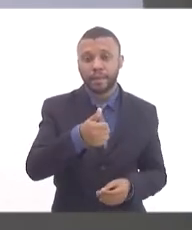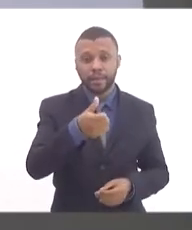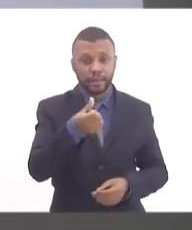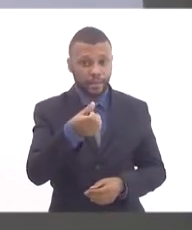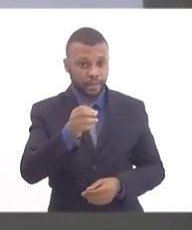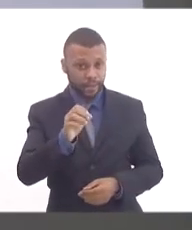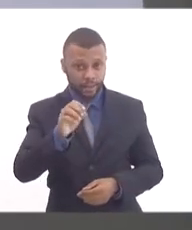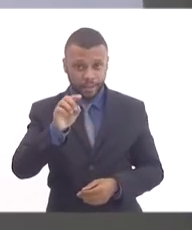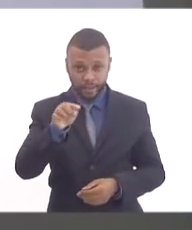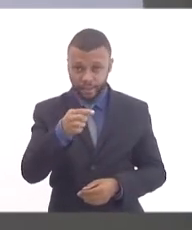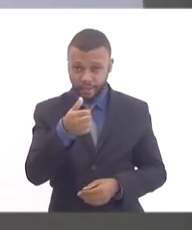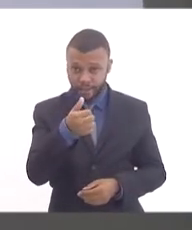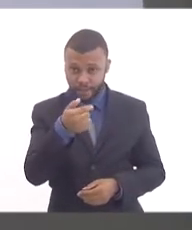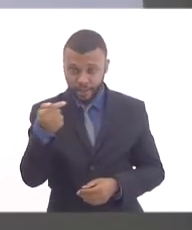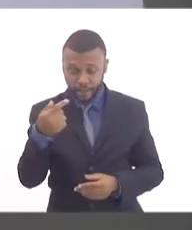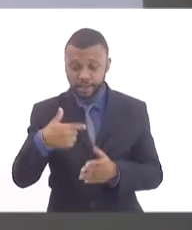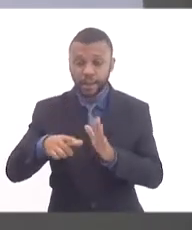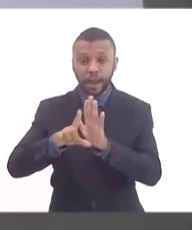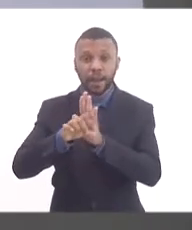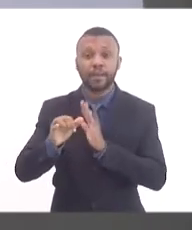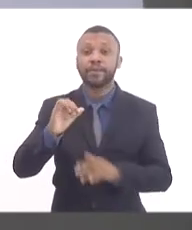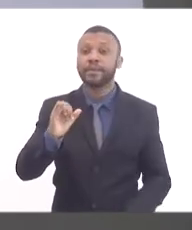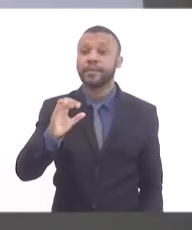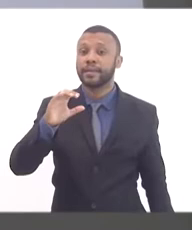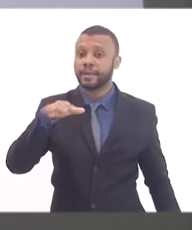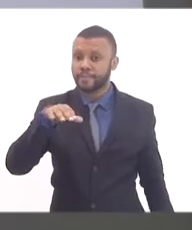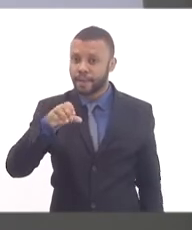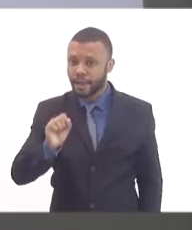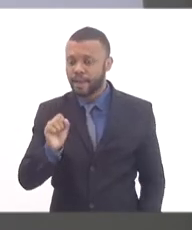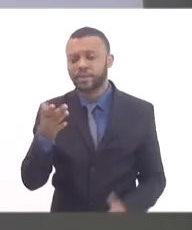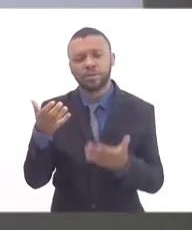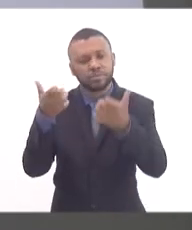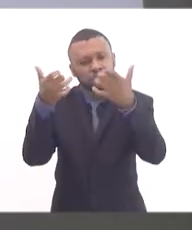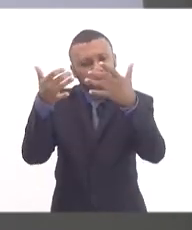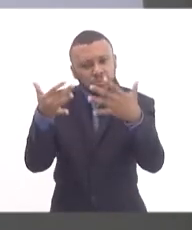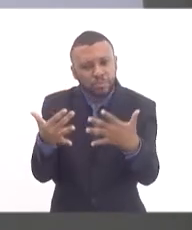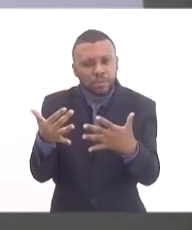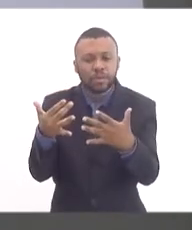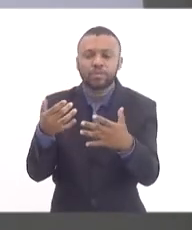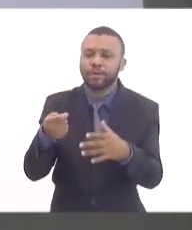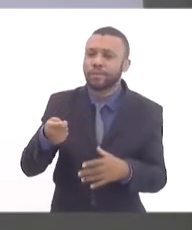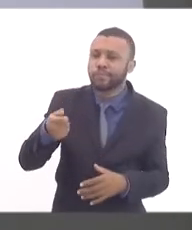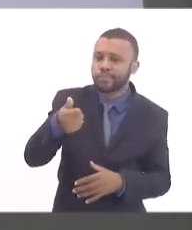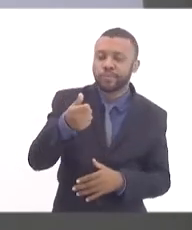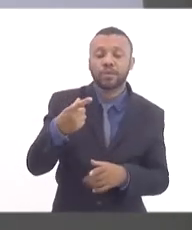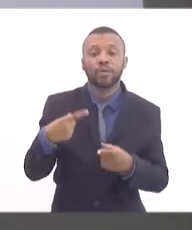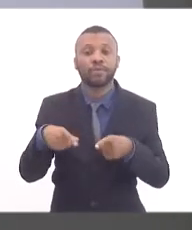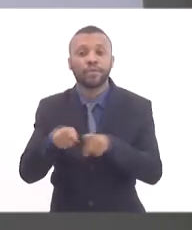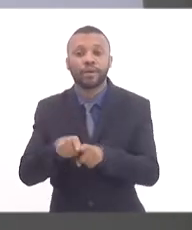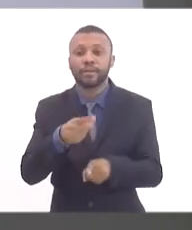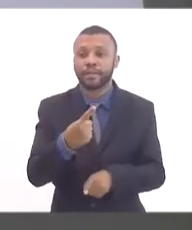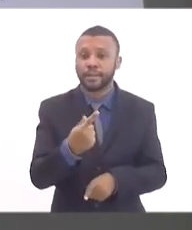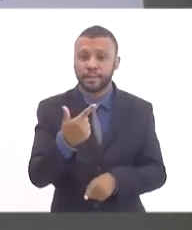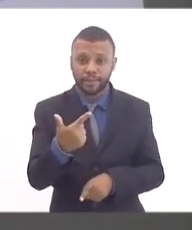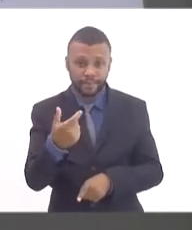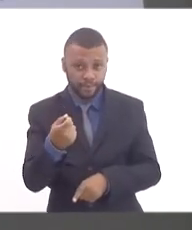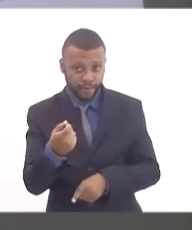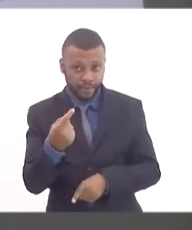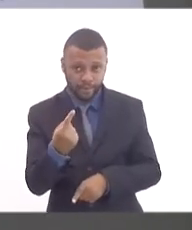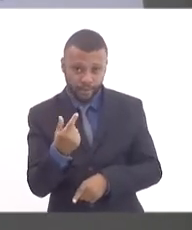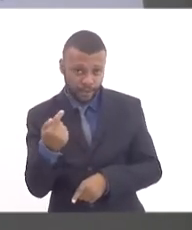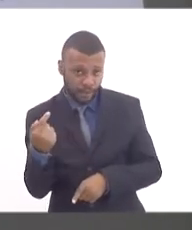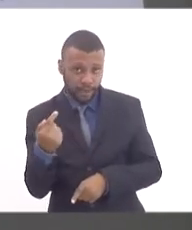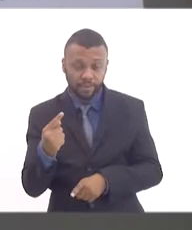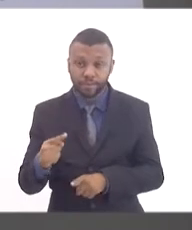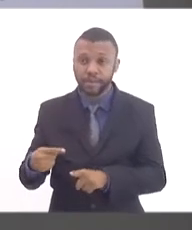legislação do ICMS que hoje trata dos benefícios que a convênio 120/17 e das demais